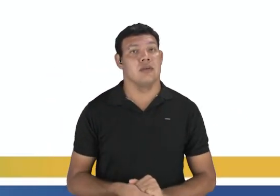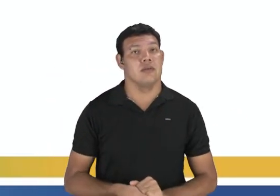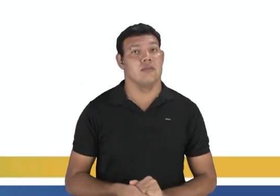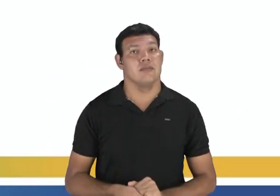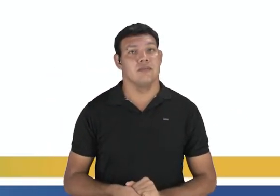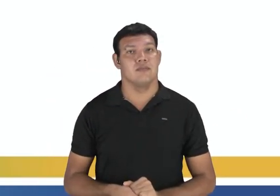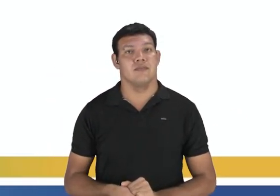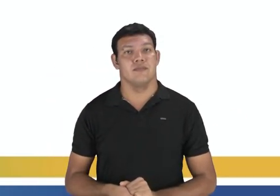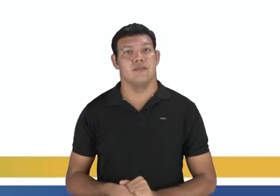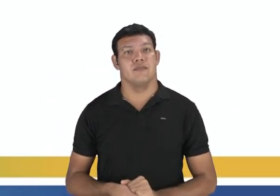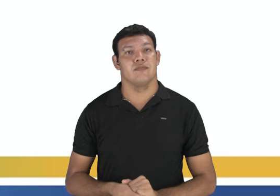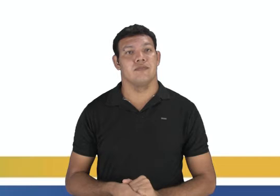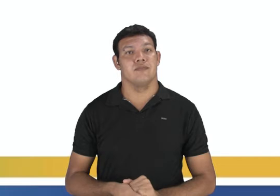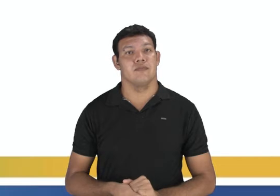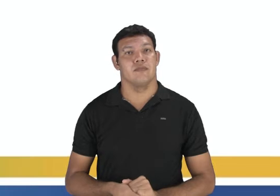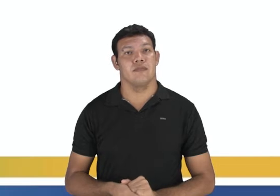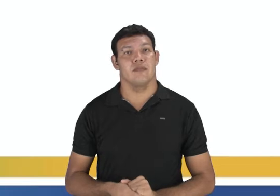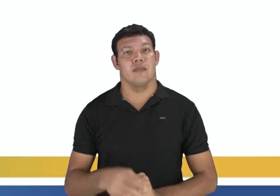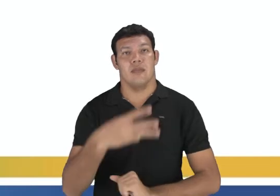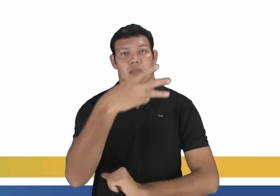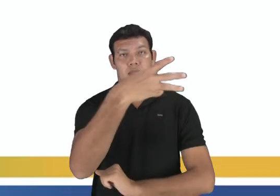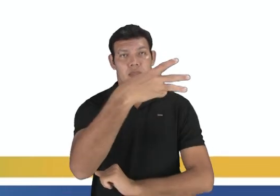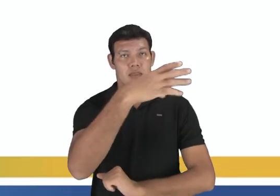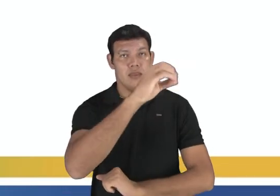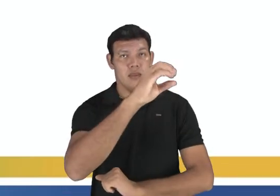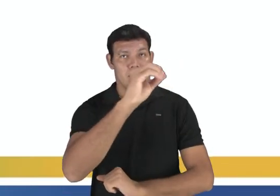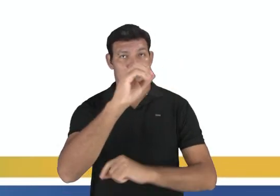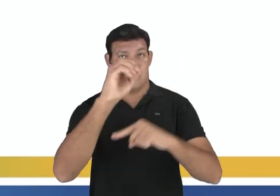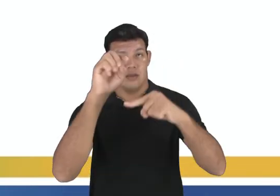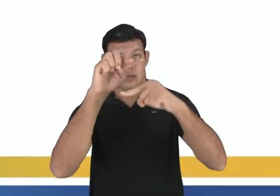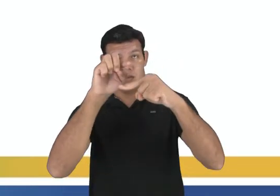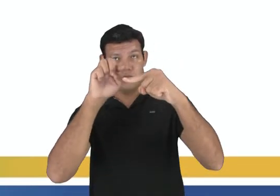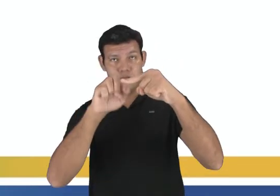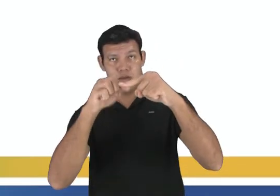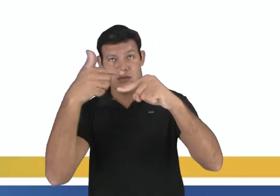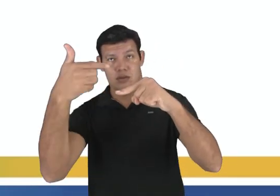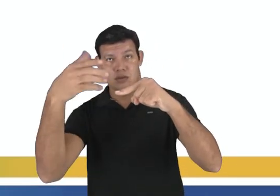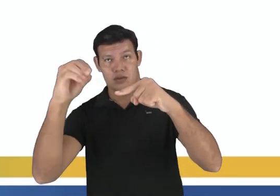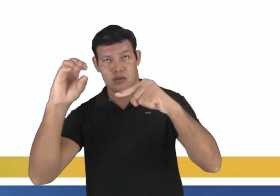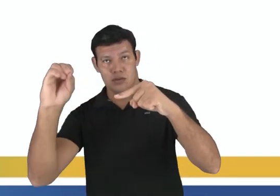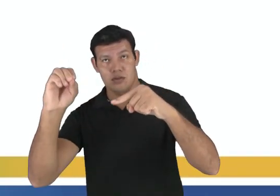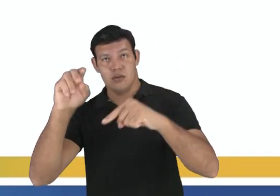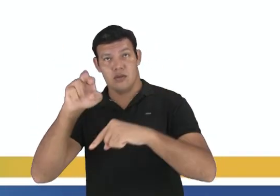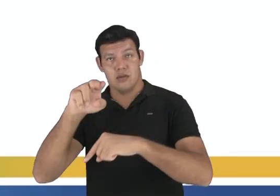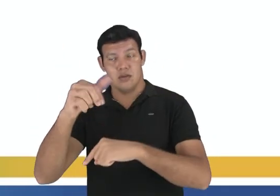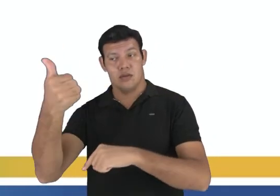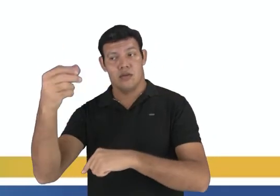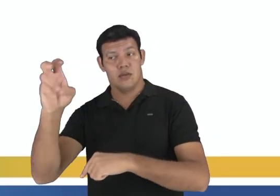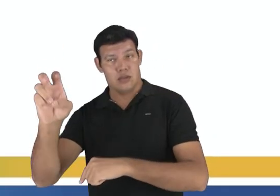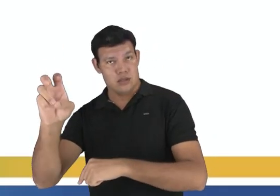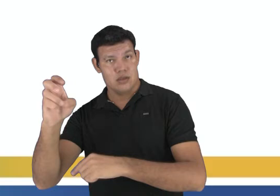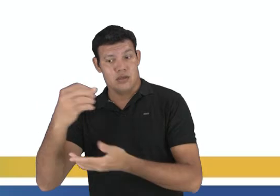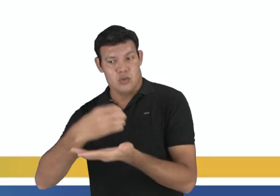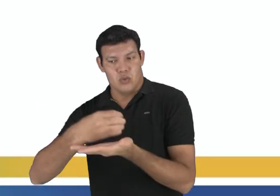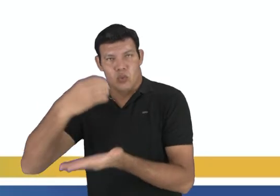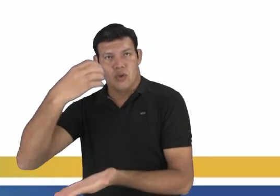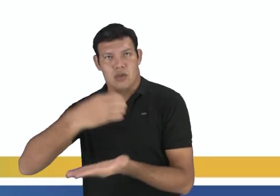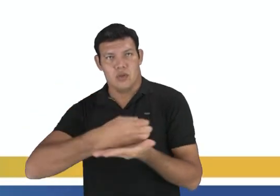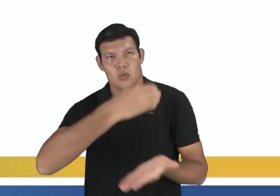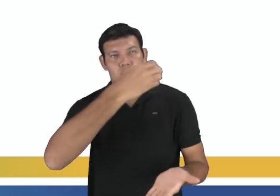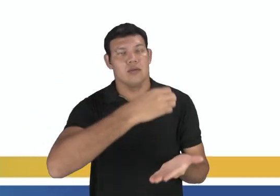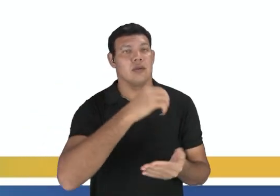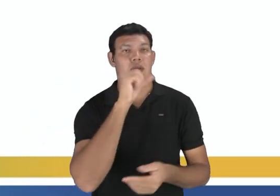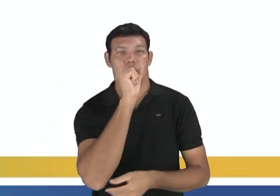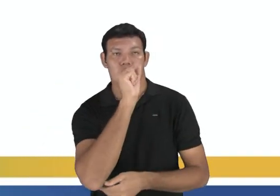nesse caso, quando eu fizer essa divisão, nós vamos ter a resposta 15. E aí nós teremos 15 copos